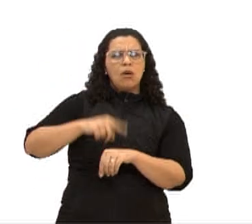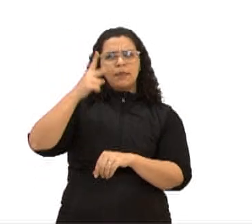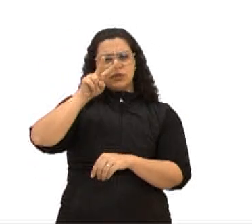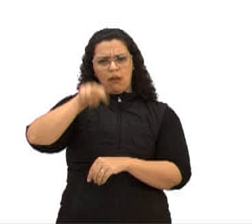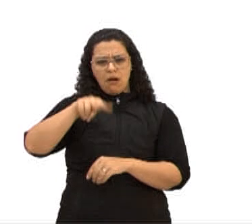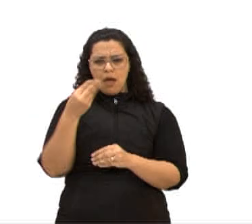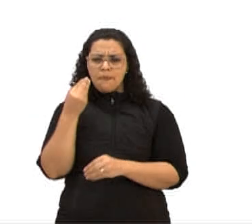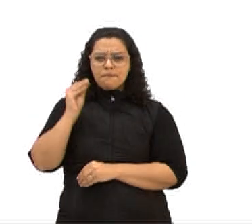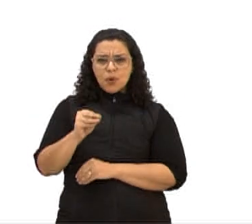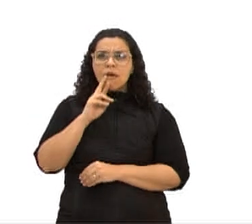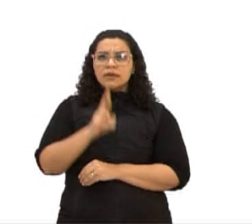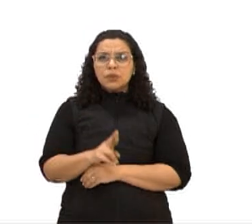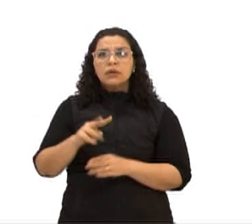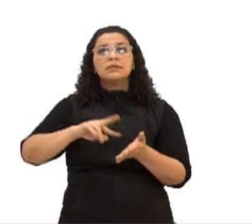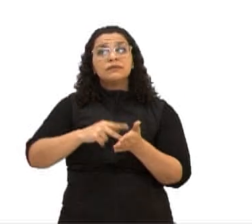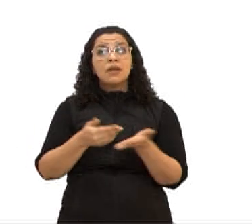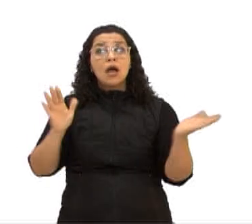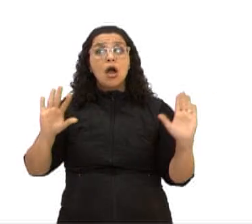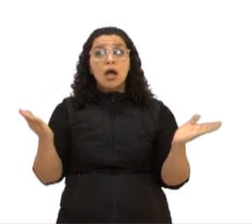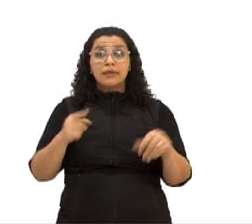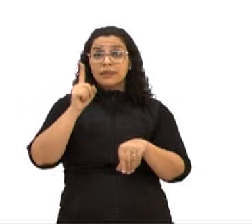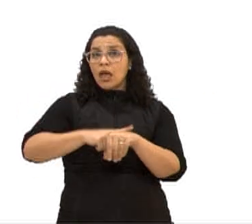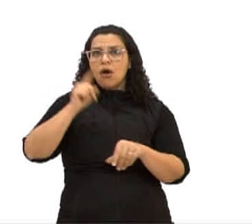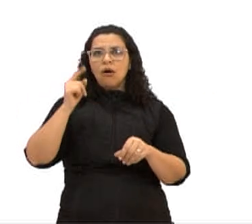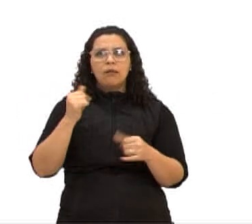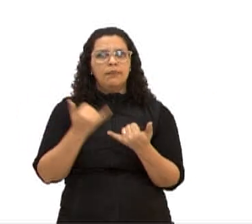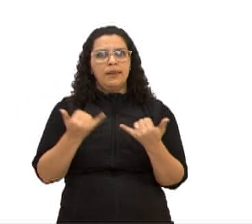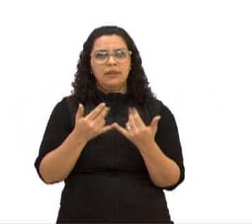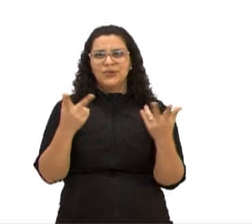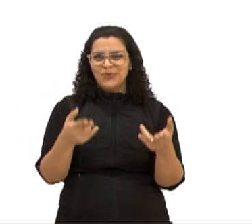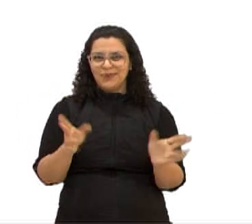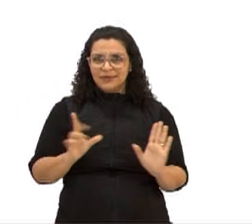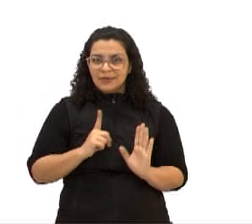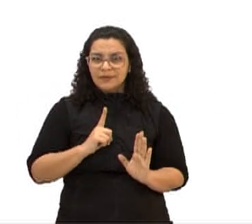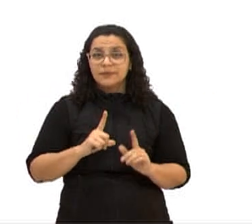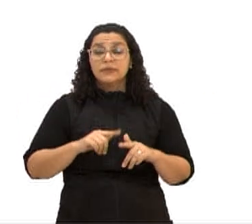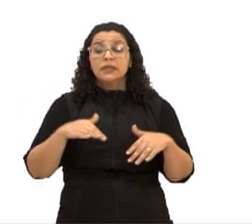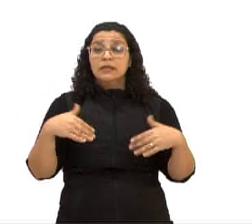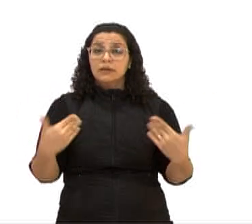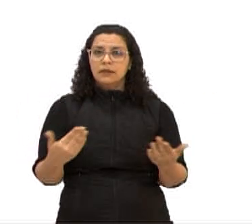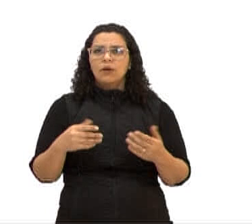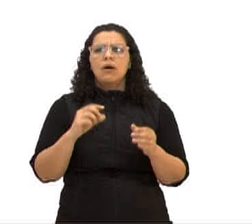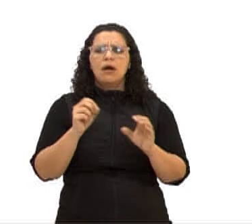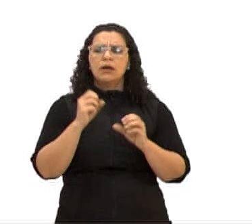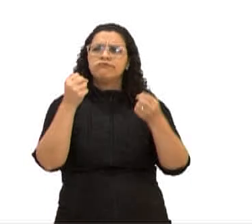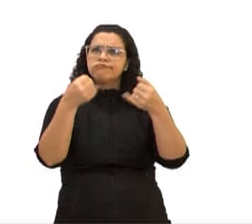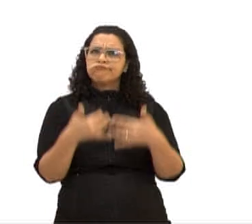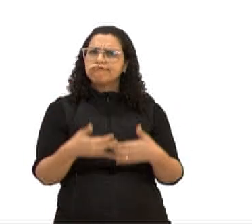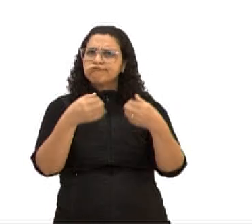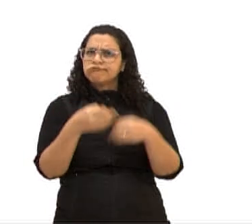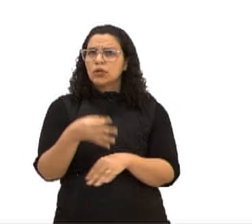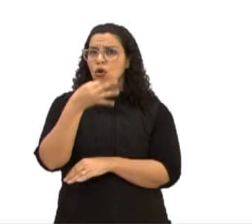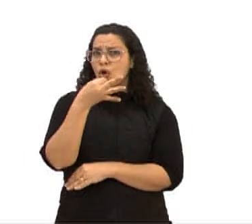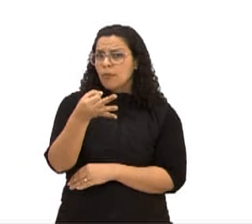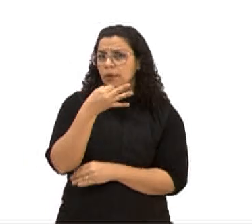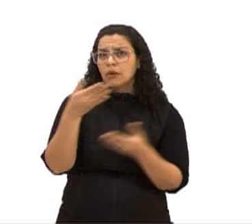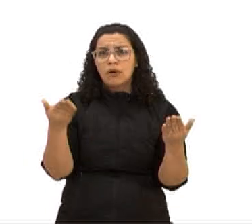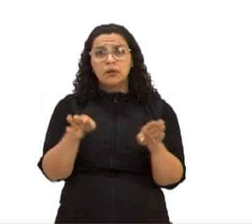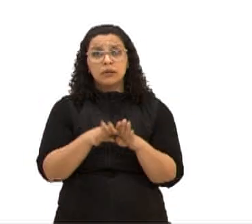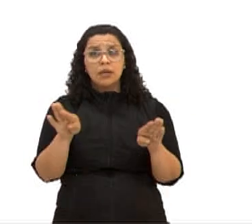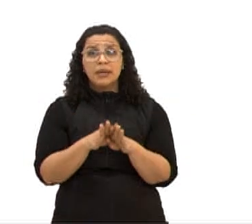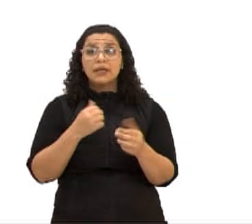depois comenta, isso está acontecendo quase que em tempo real, certo? Os comentários argumentativos